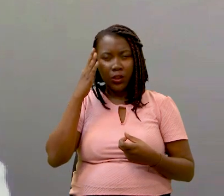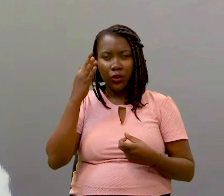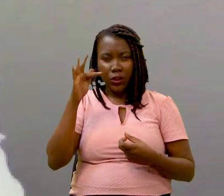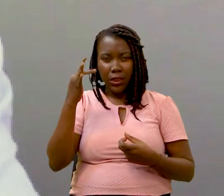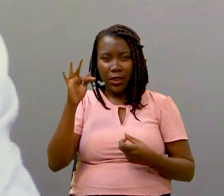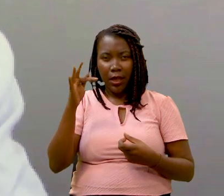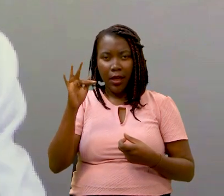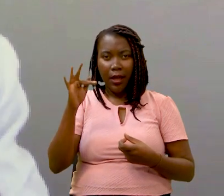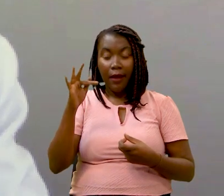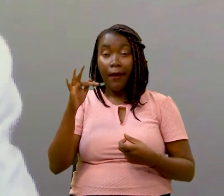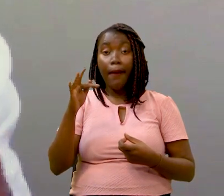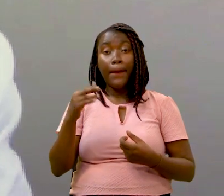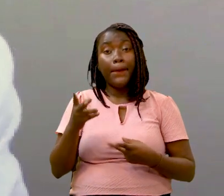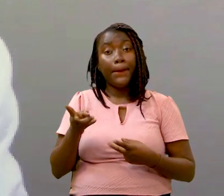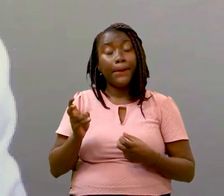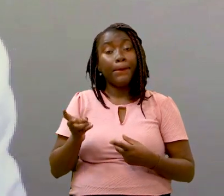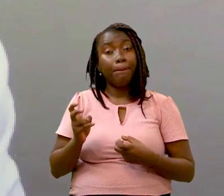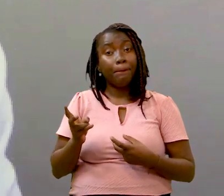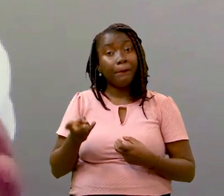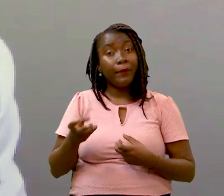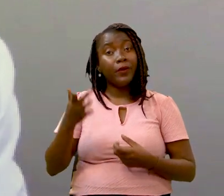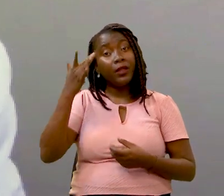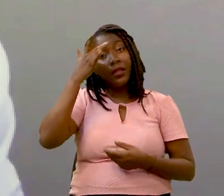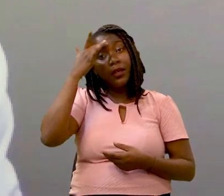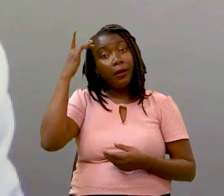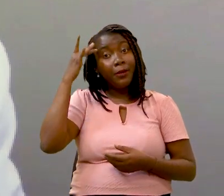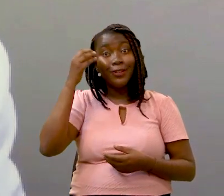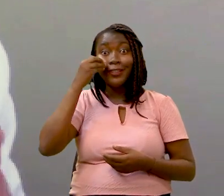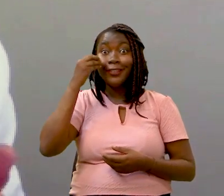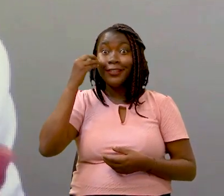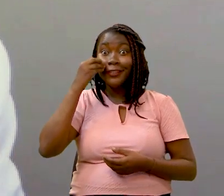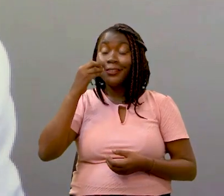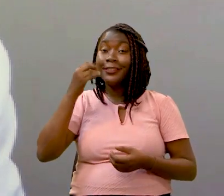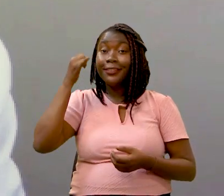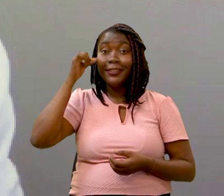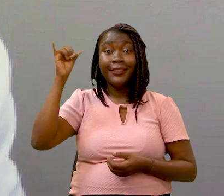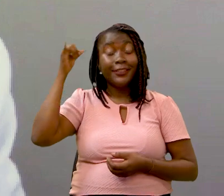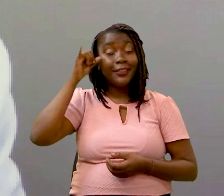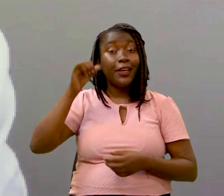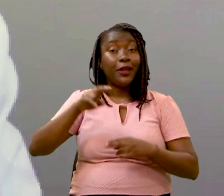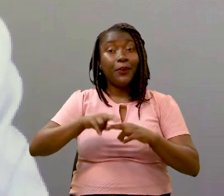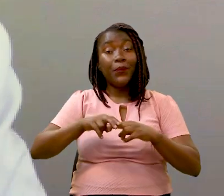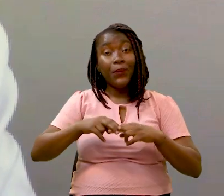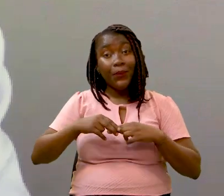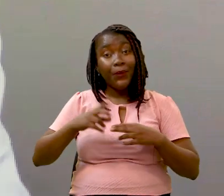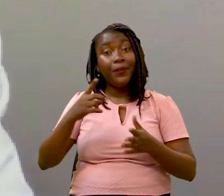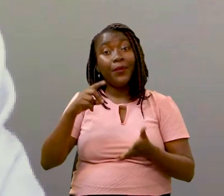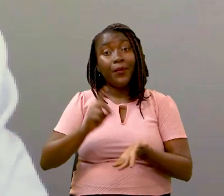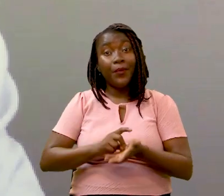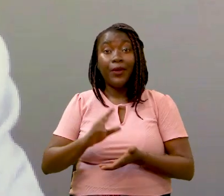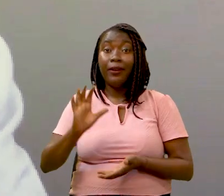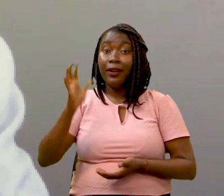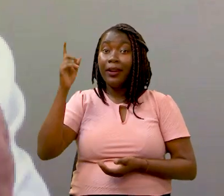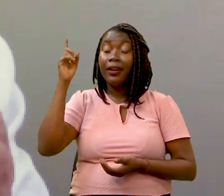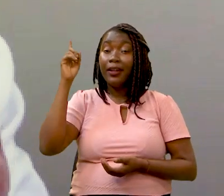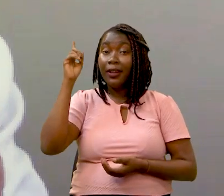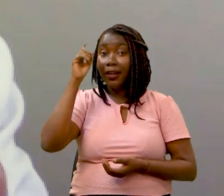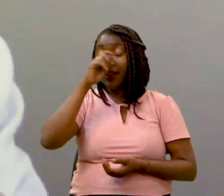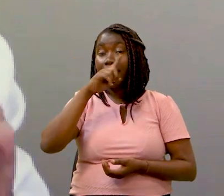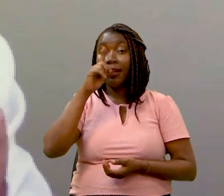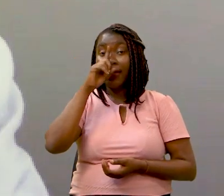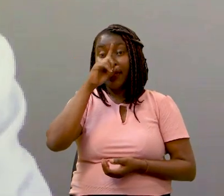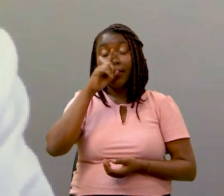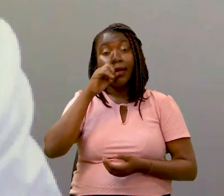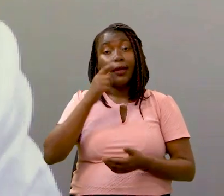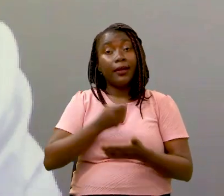o negócio tem dor de cabeça, ele acaba percebendo, então a pessoa tenta evitar aquilo, porque realmente são situações de risco,